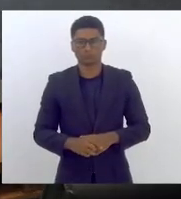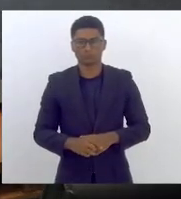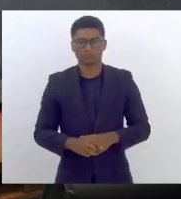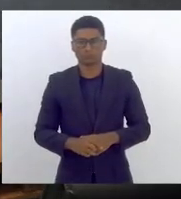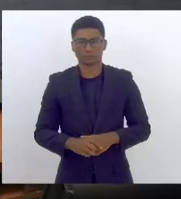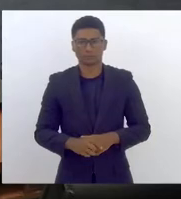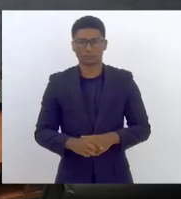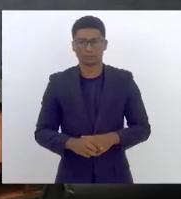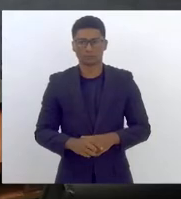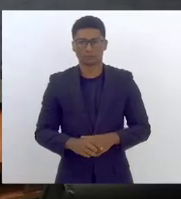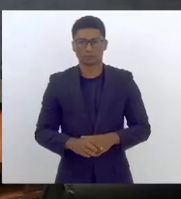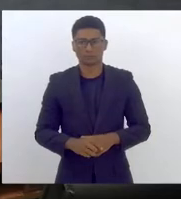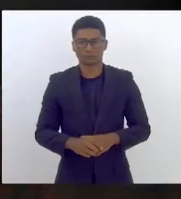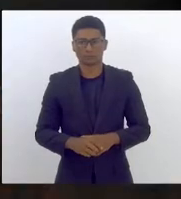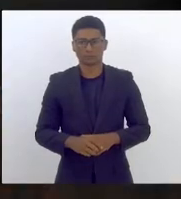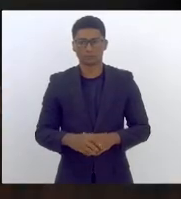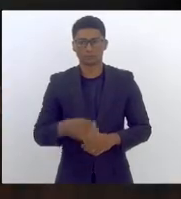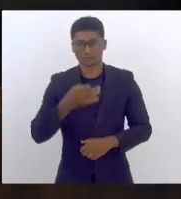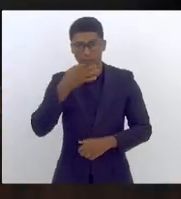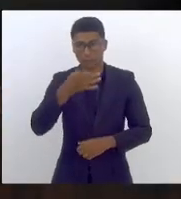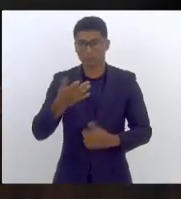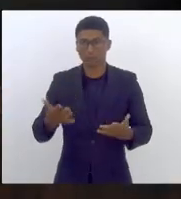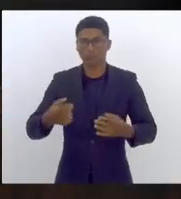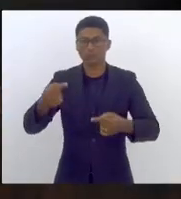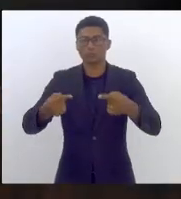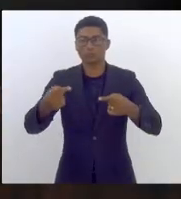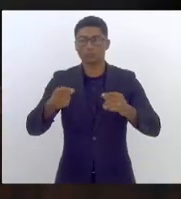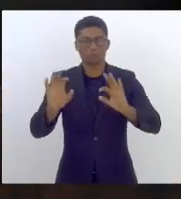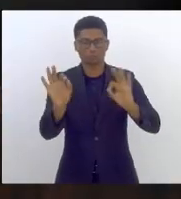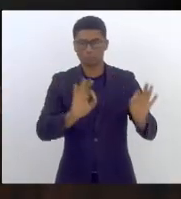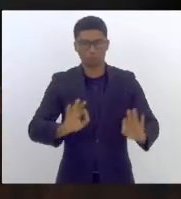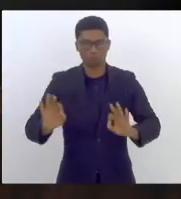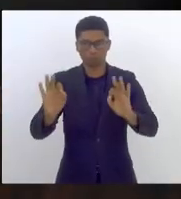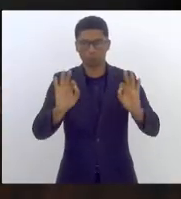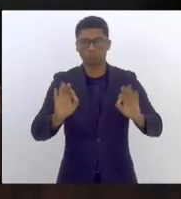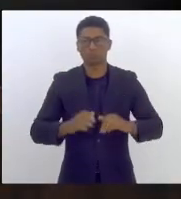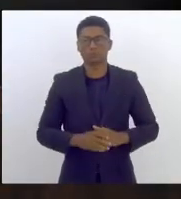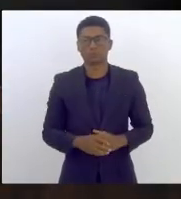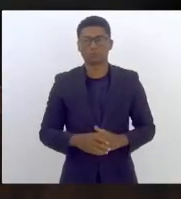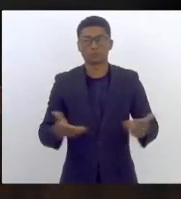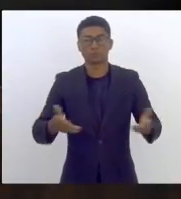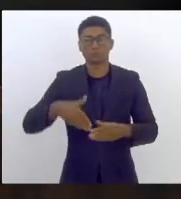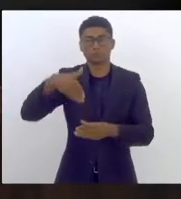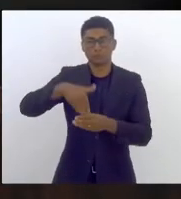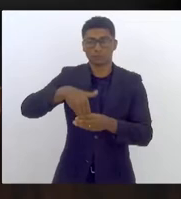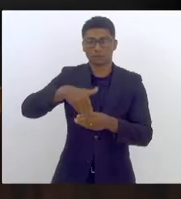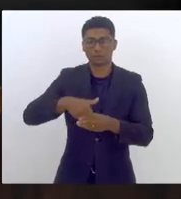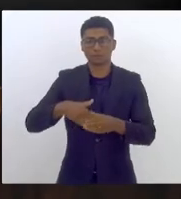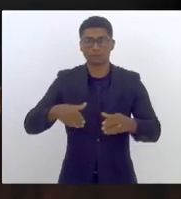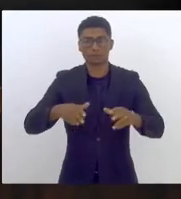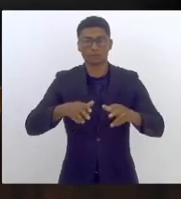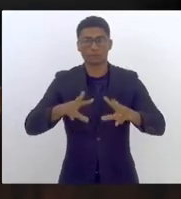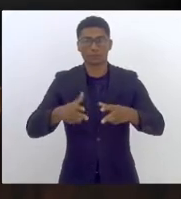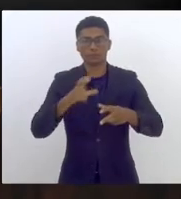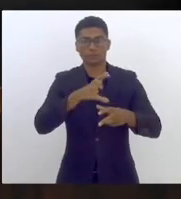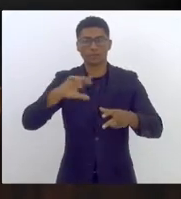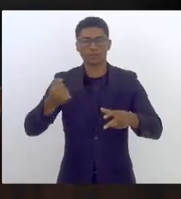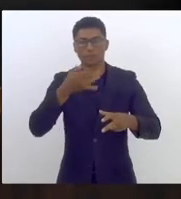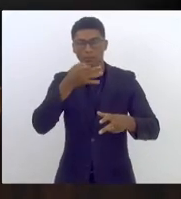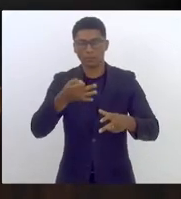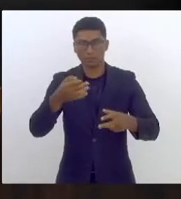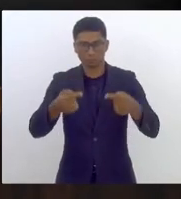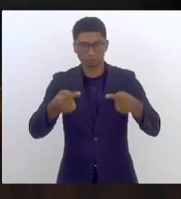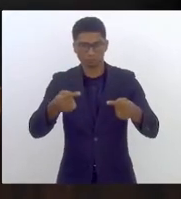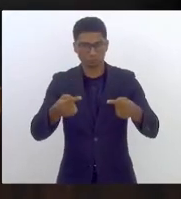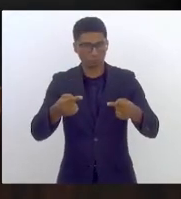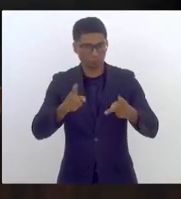com parecer demitido em discussão da discussão em votação parecida comissão de condição de Justiça senhor de